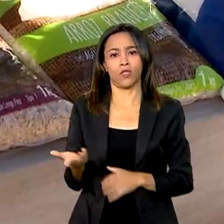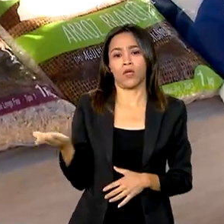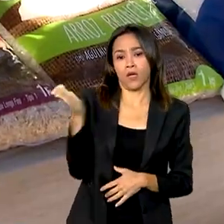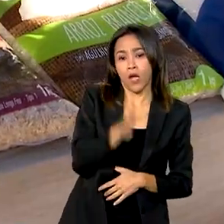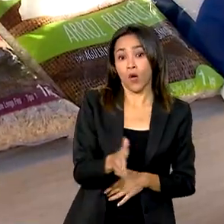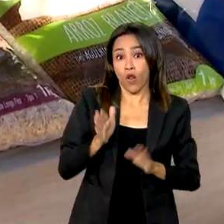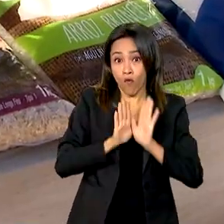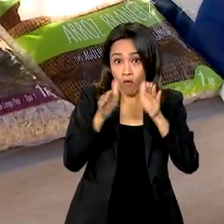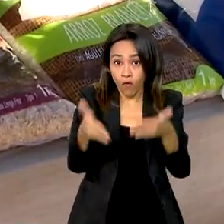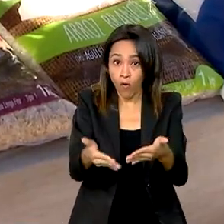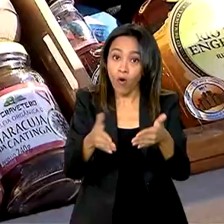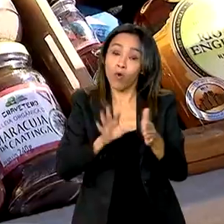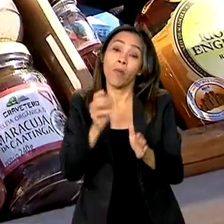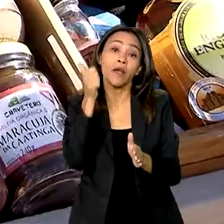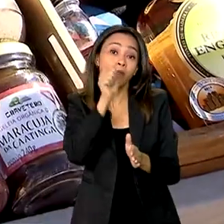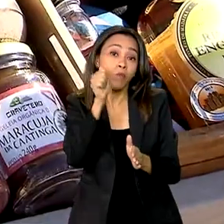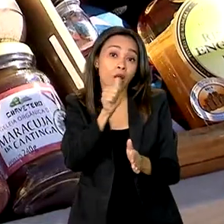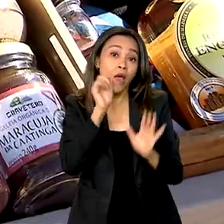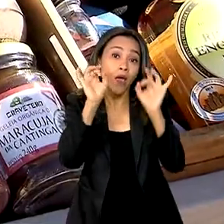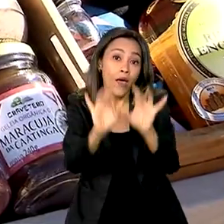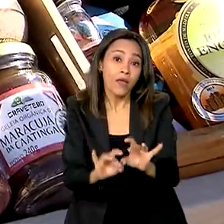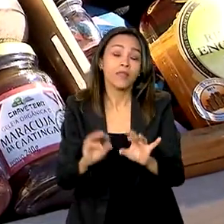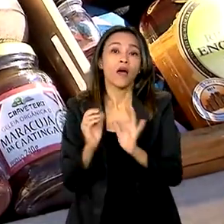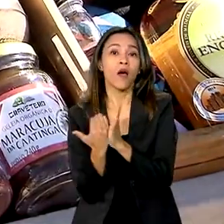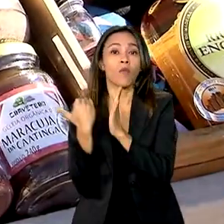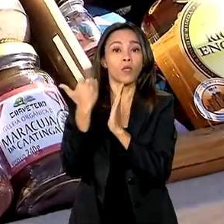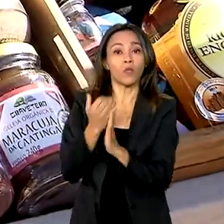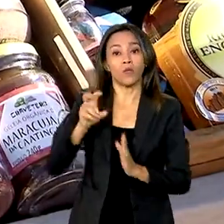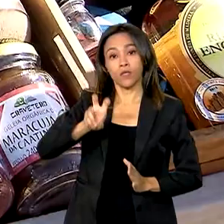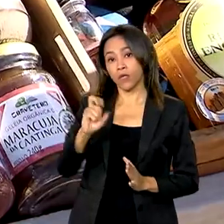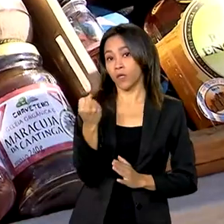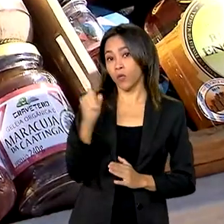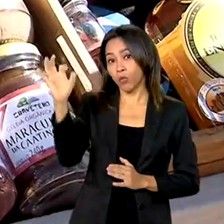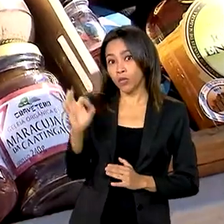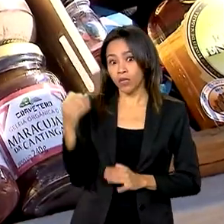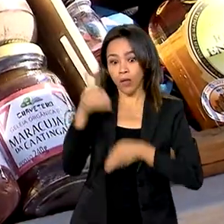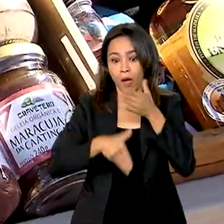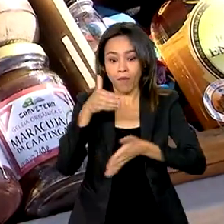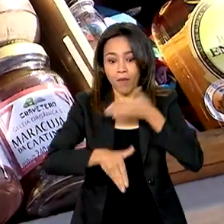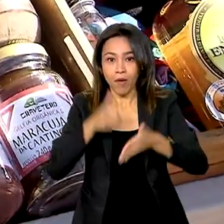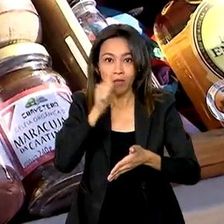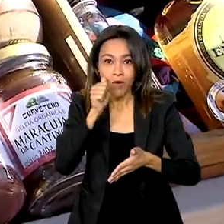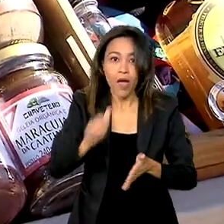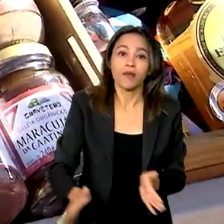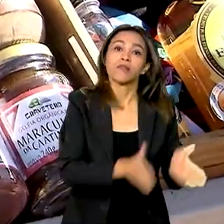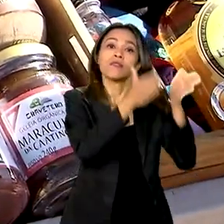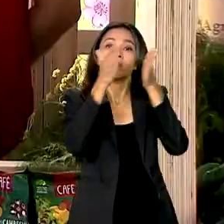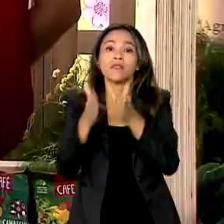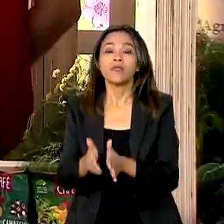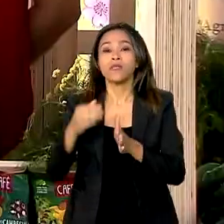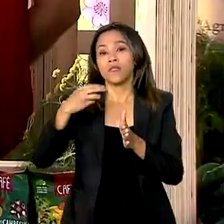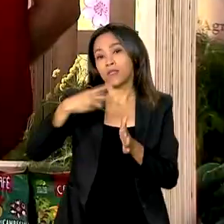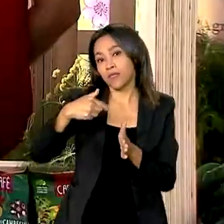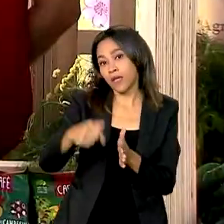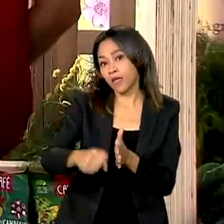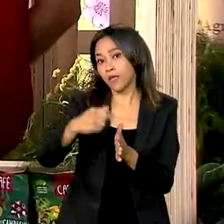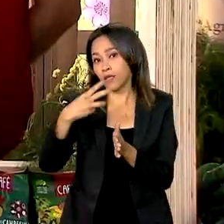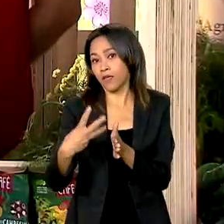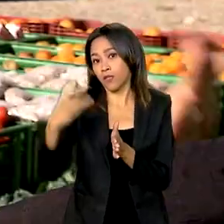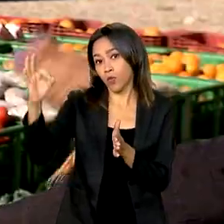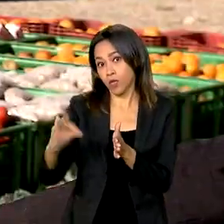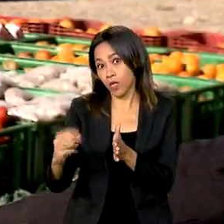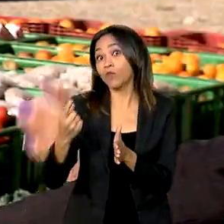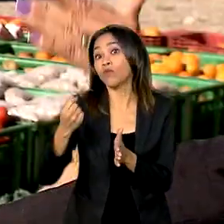para mulheres cresceu 58% na quantidade de operações e em 73% no valor